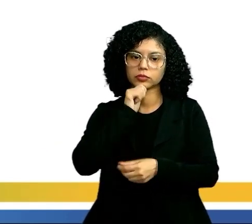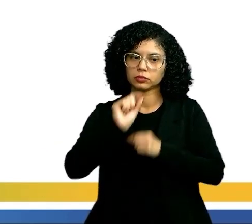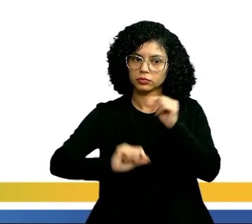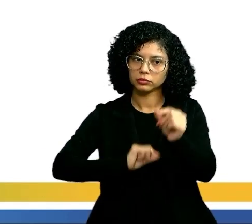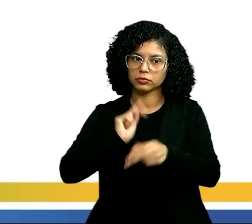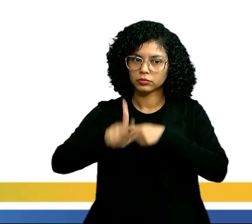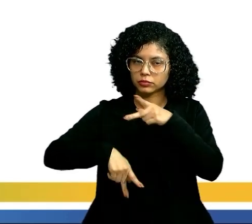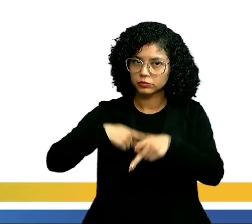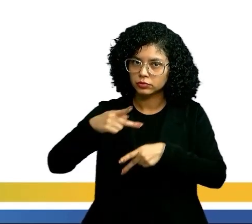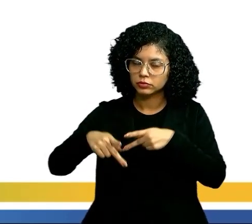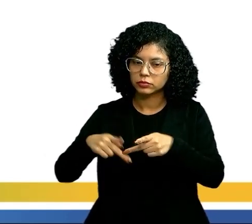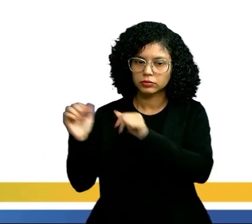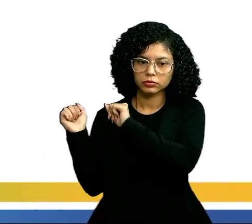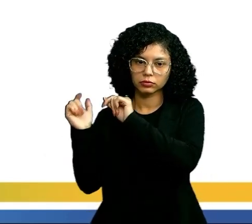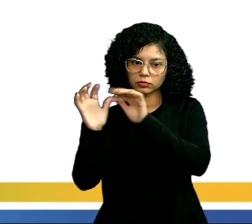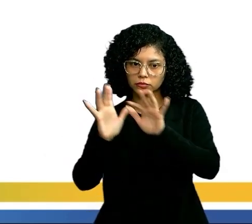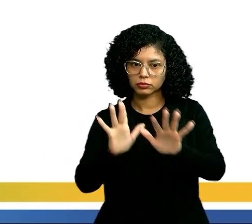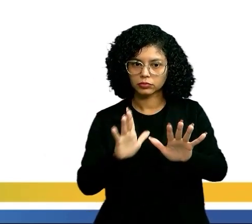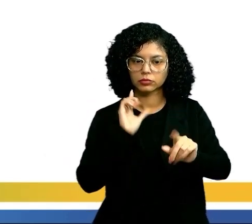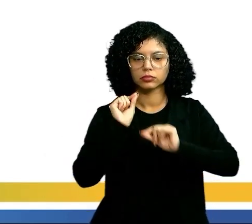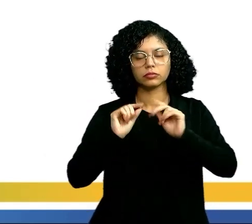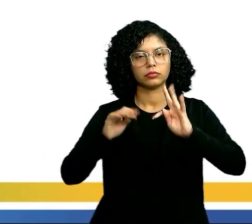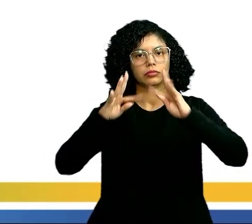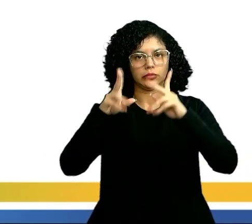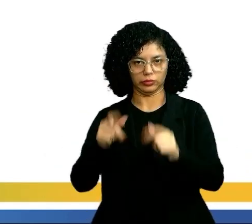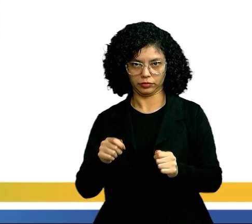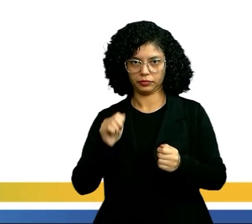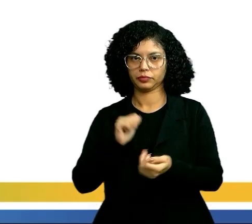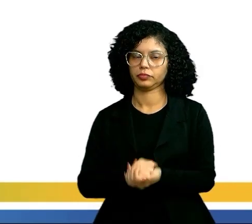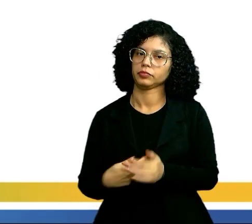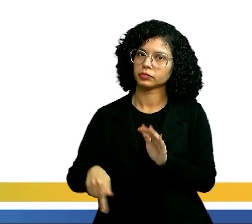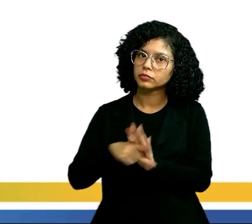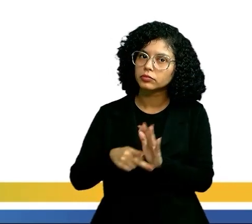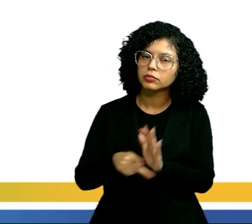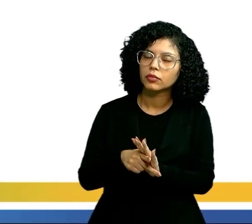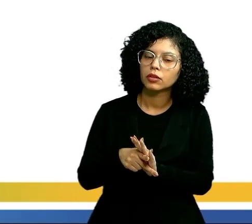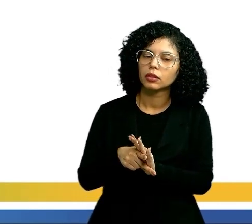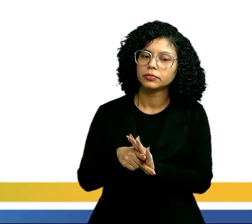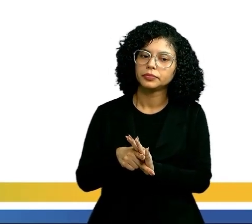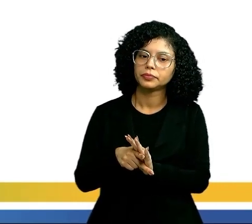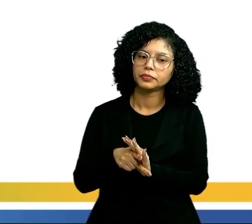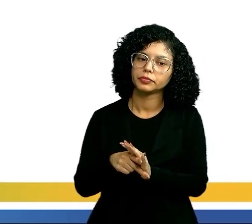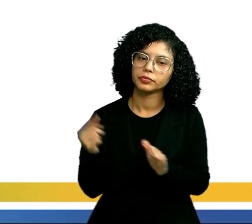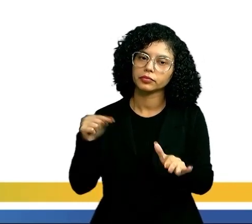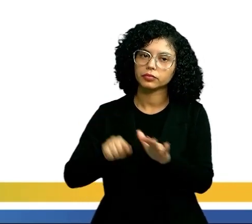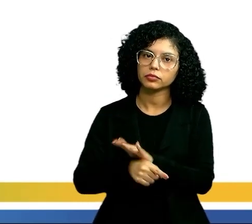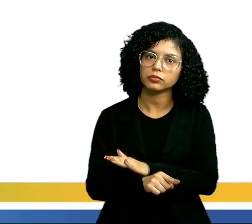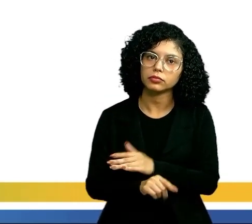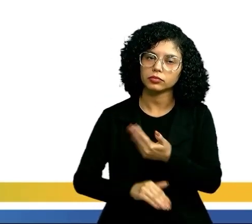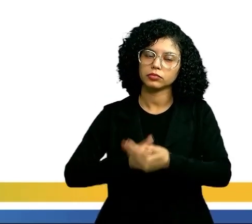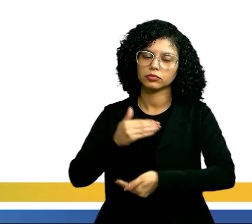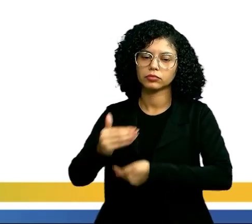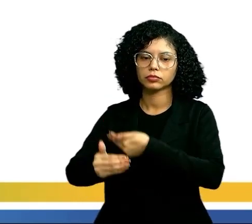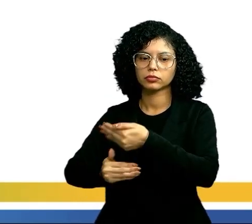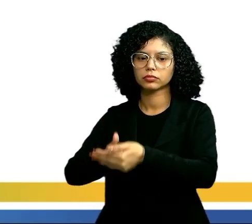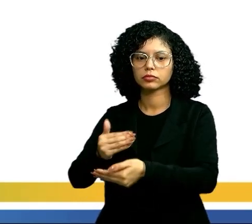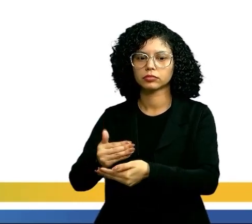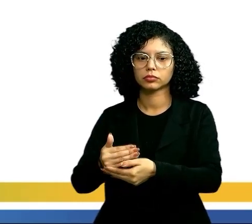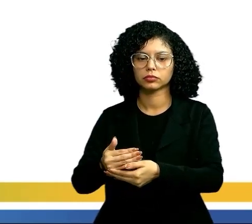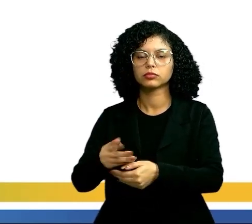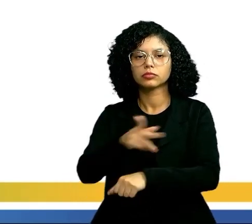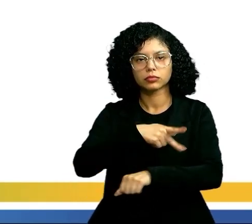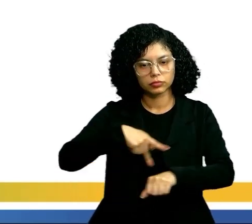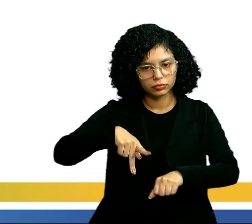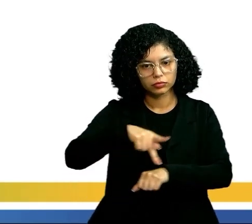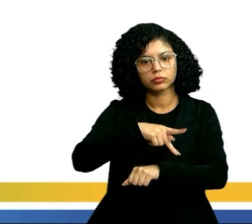de povoamento, onde todos os recursos estavam inseridos para o desenvolvimento do